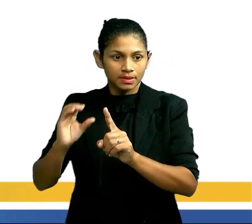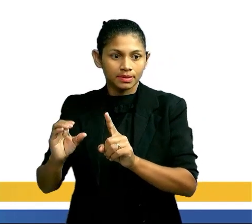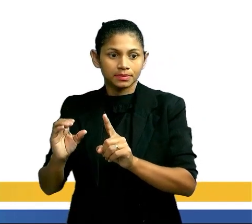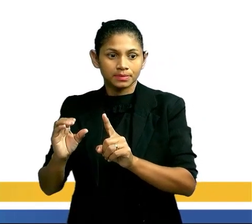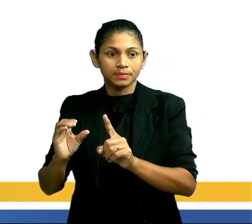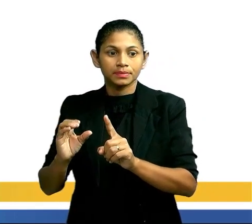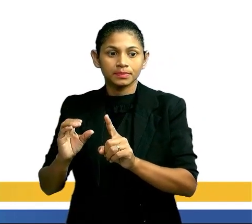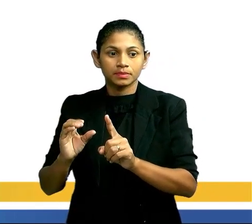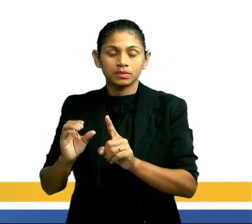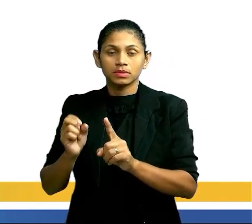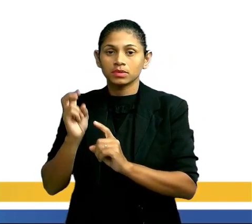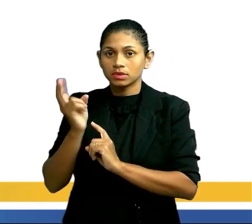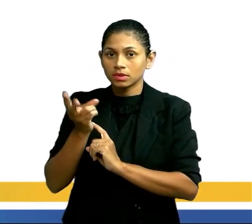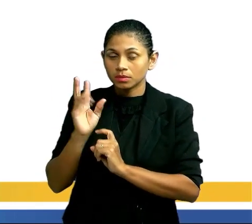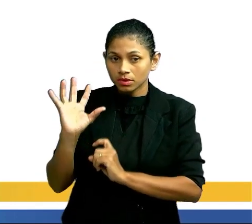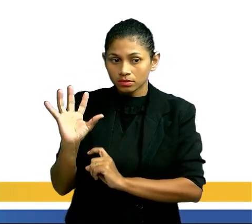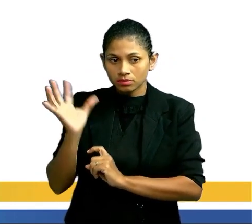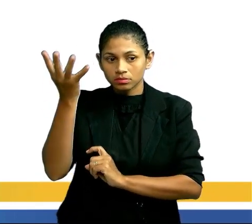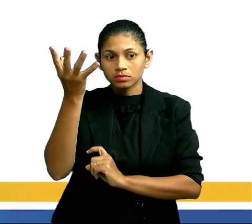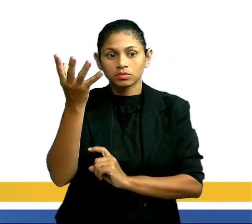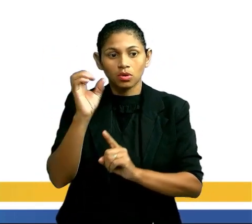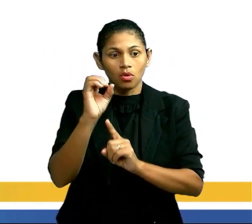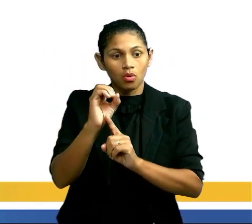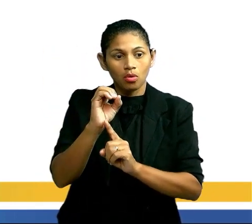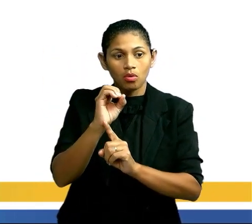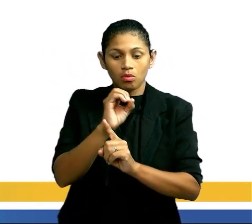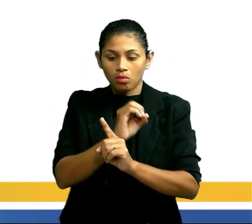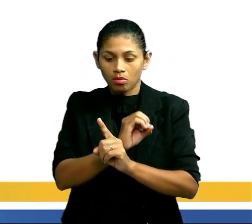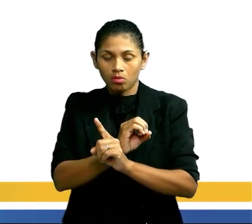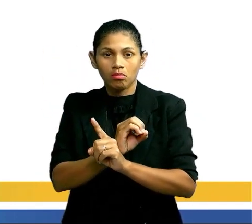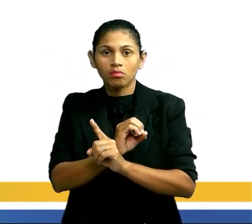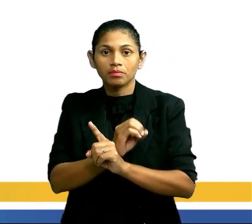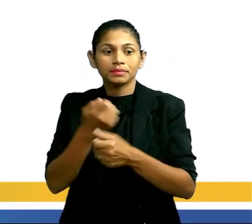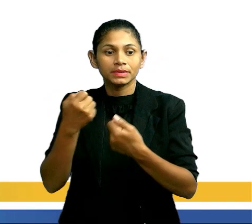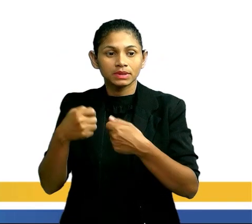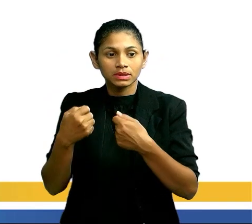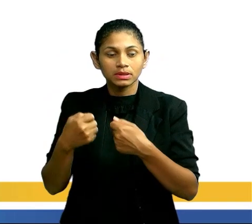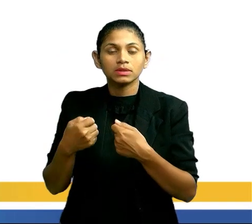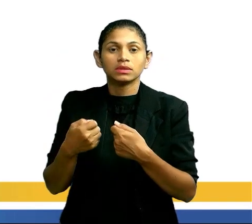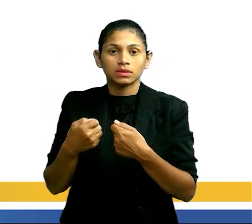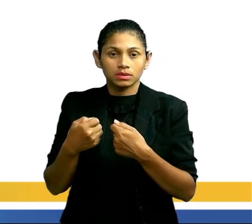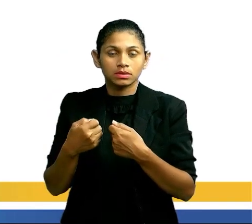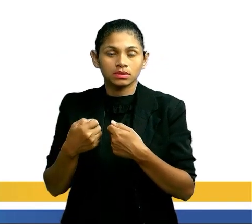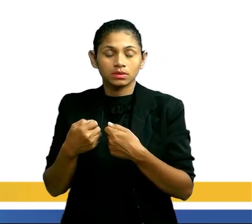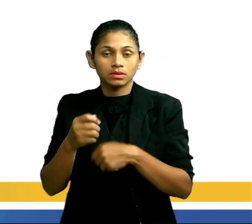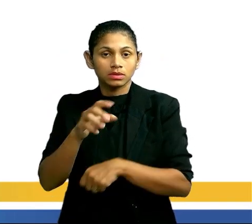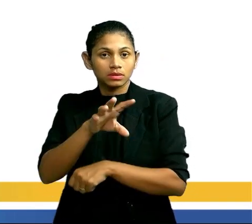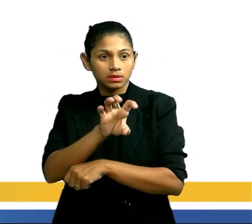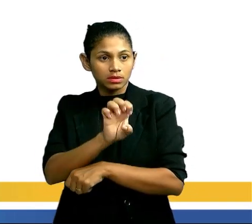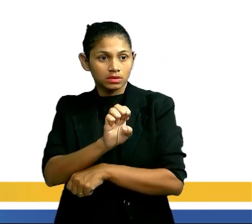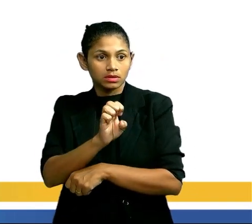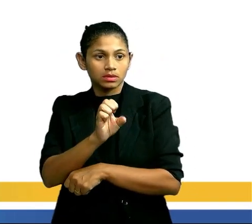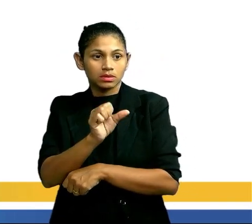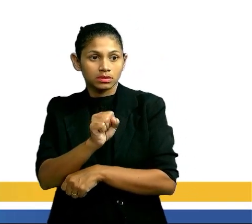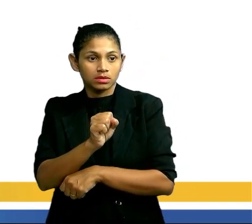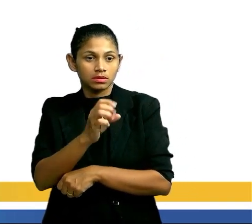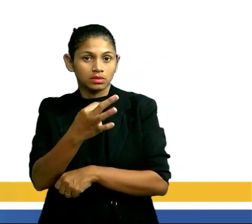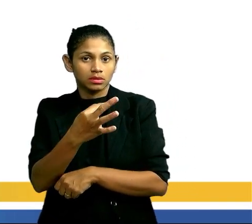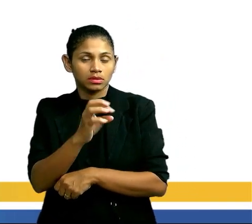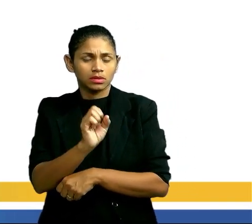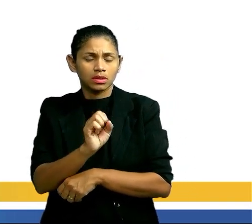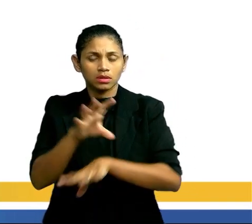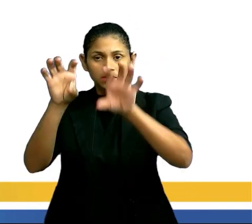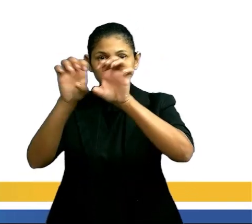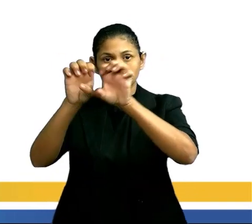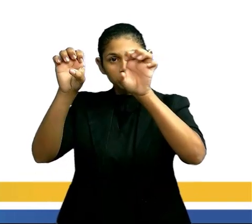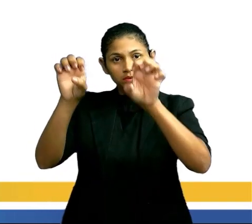acontecer, uma dupla O entre carbonos, nós vamos ter a função éster. Como que eu dou nome à função